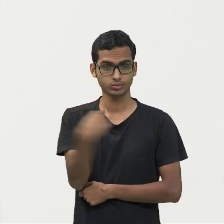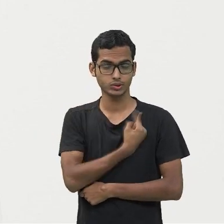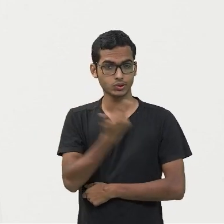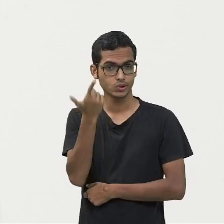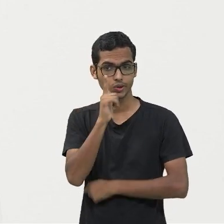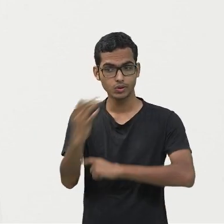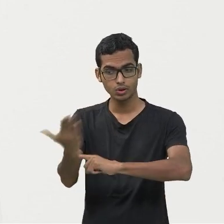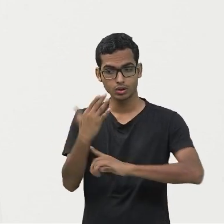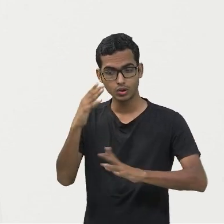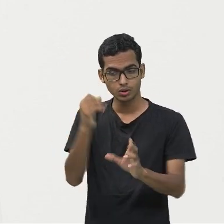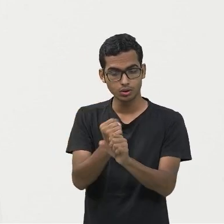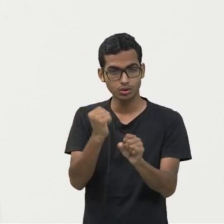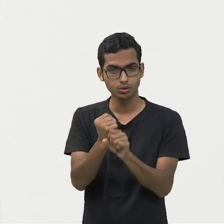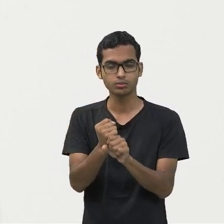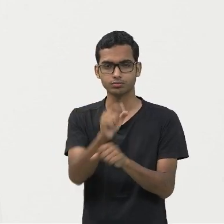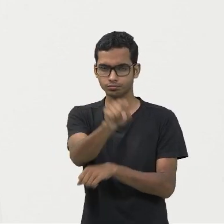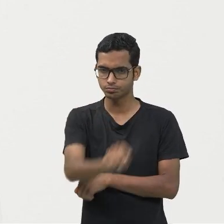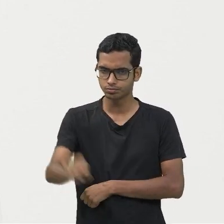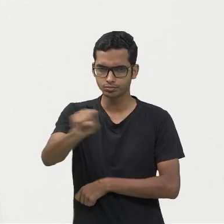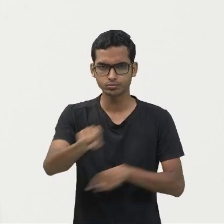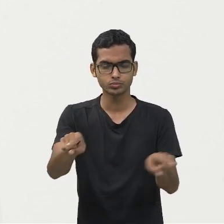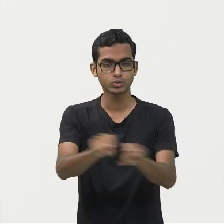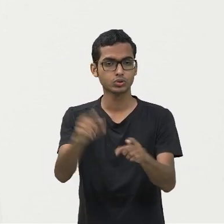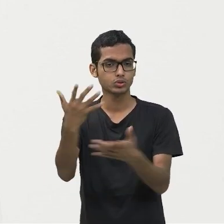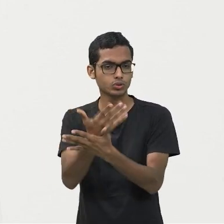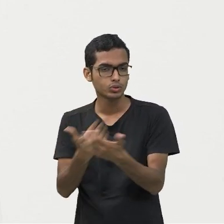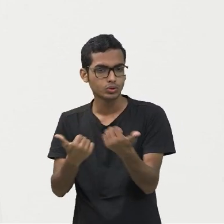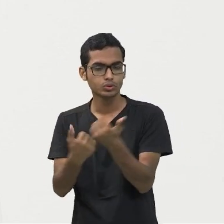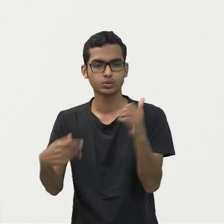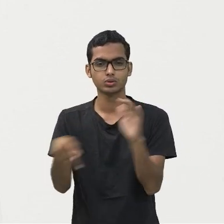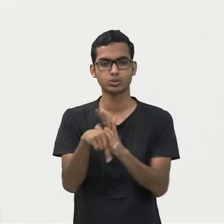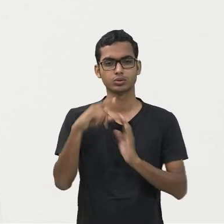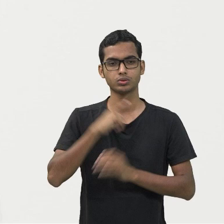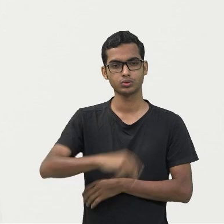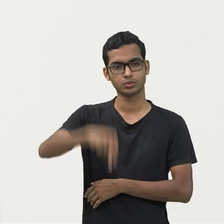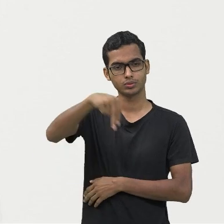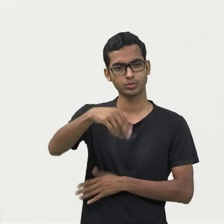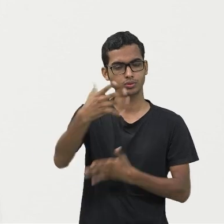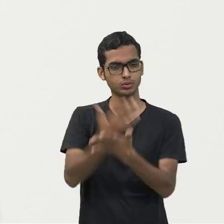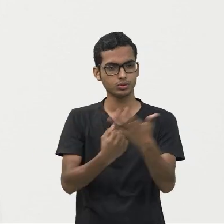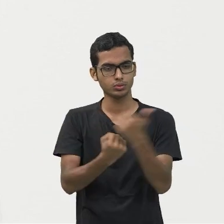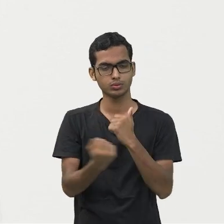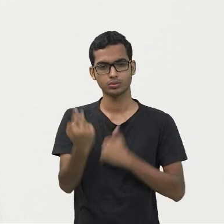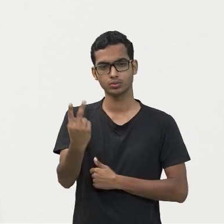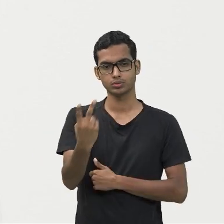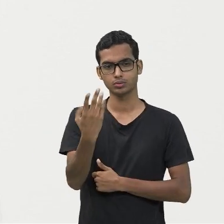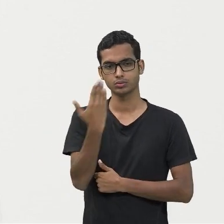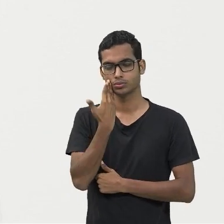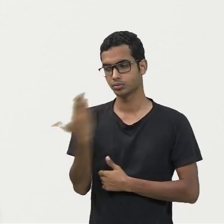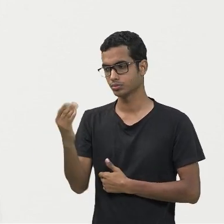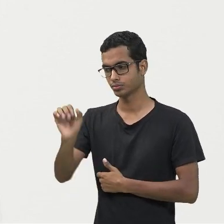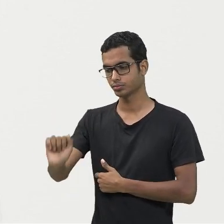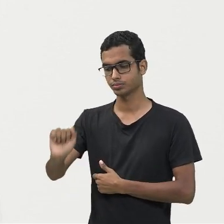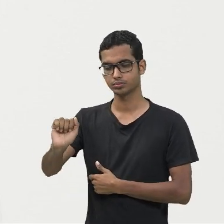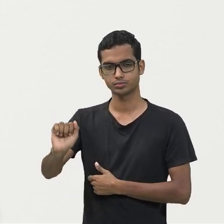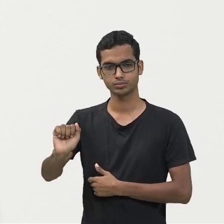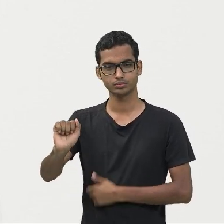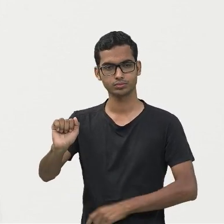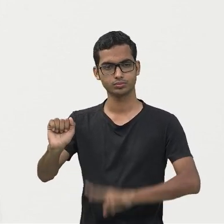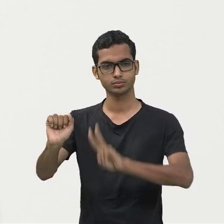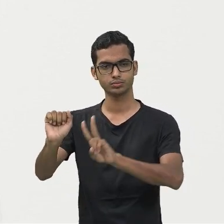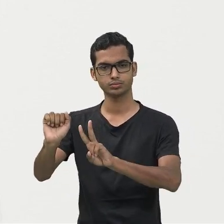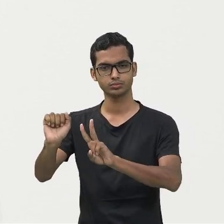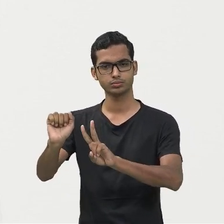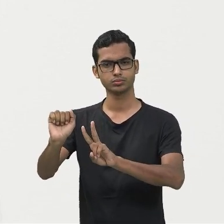conta de vocês. Então, quando a gente substituir, ó, o meu N por 2, o meu A2, né? Vai